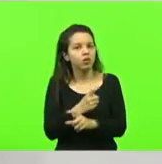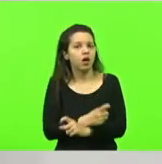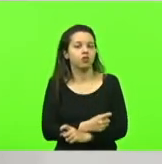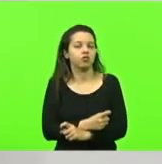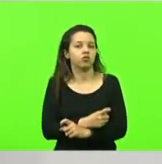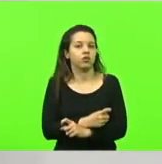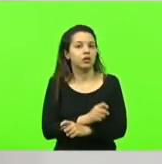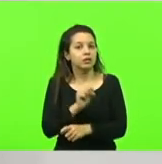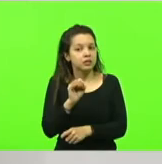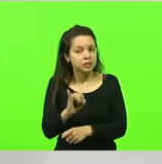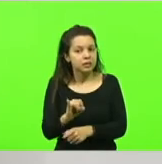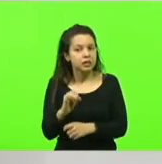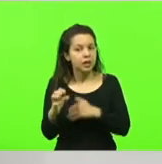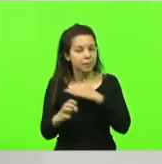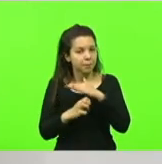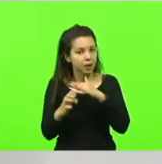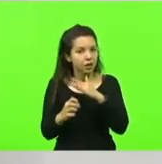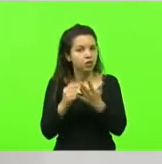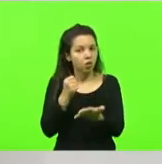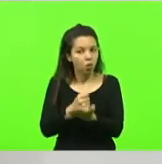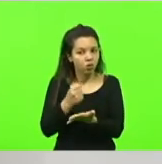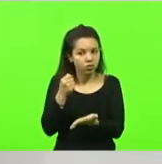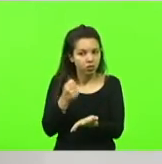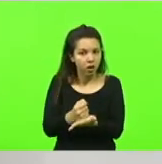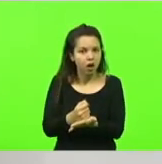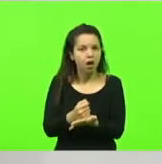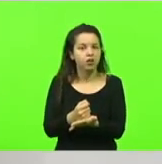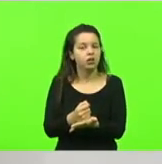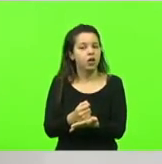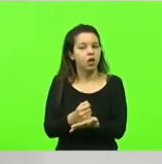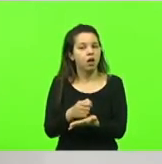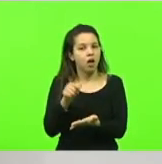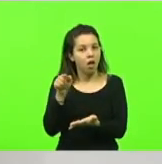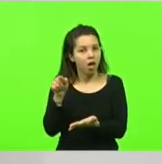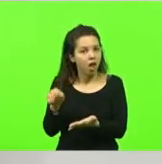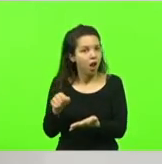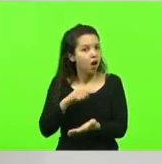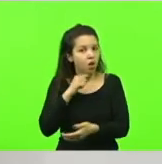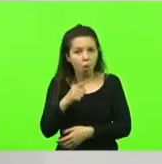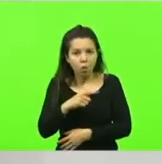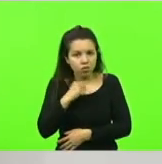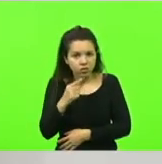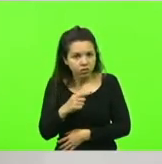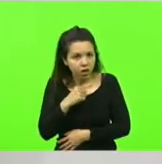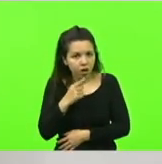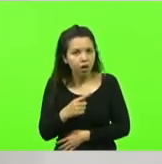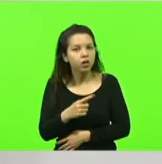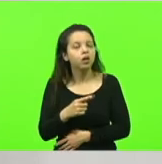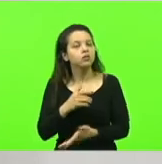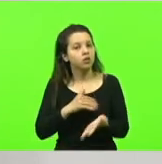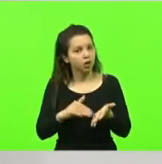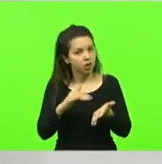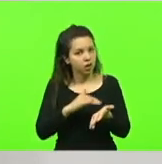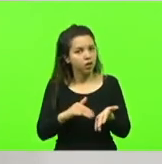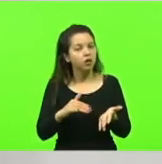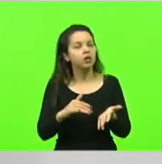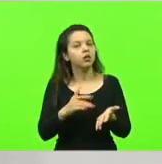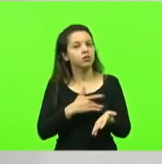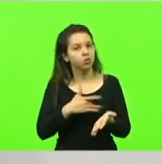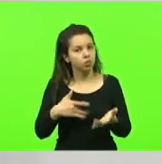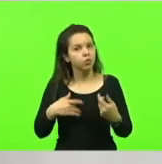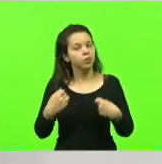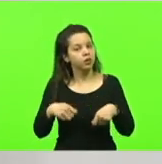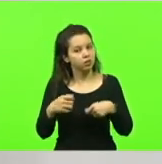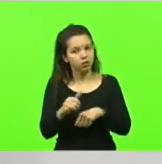fazer o gerenciamento das ações não consegue atender adequadamente, que a Secretaria de Estado da Saúde encontre outra alternativa.